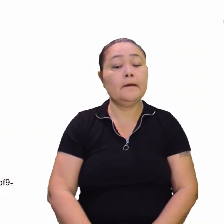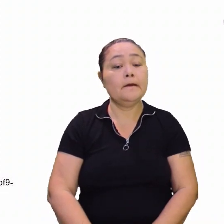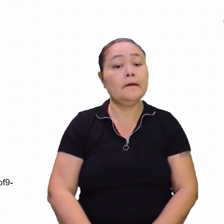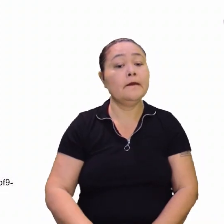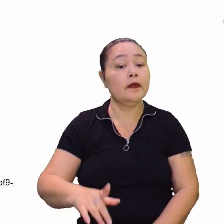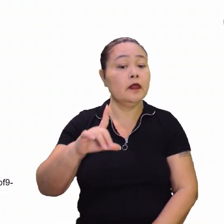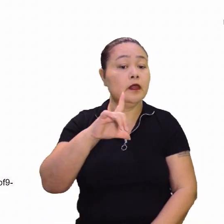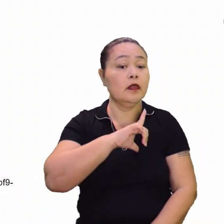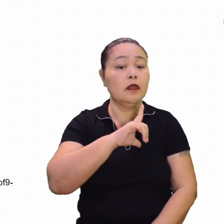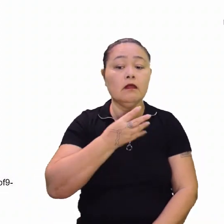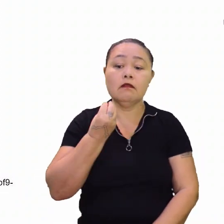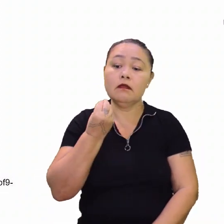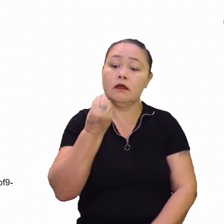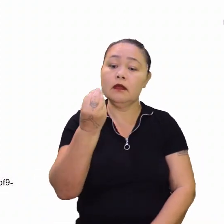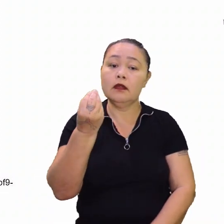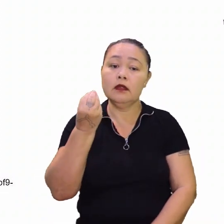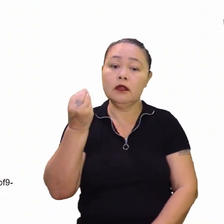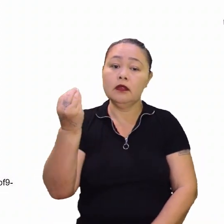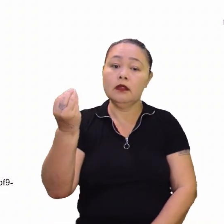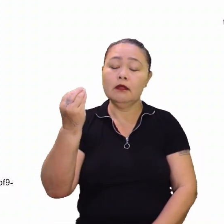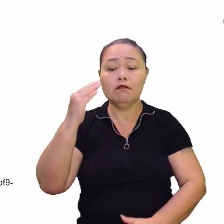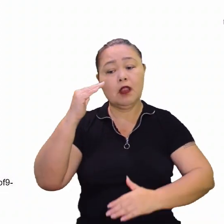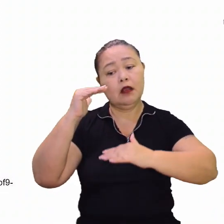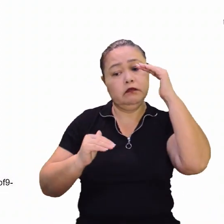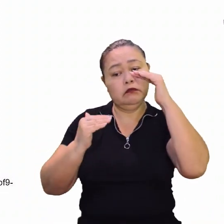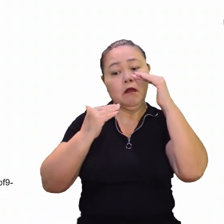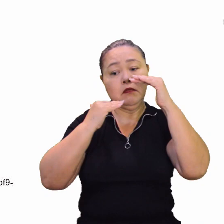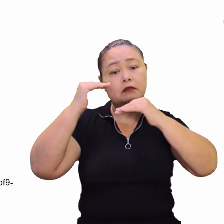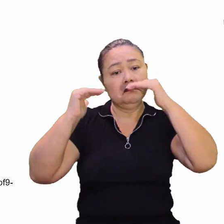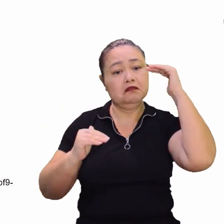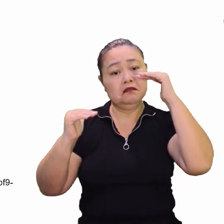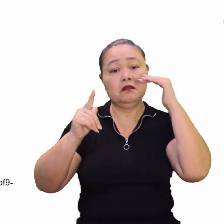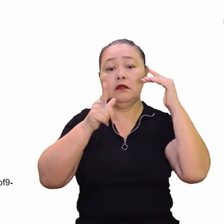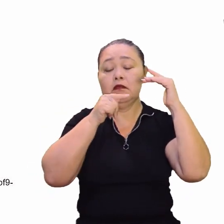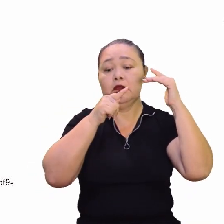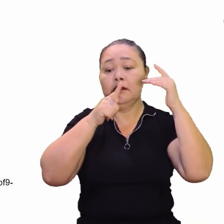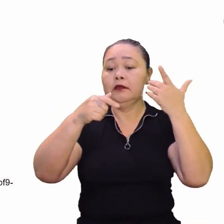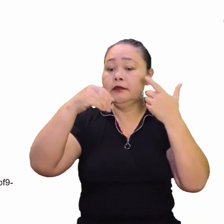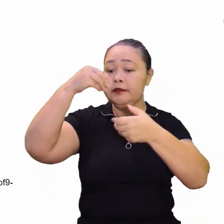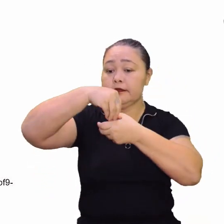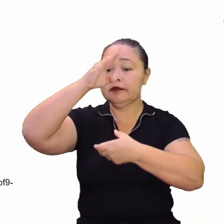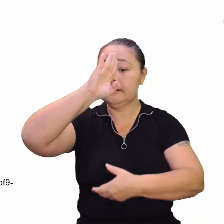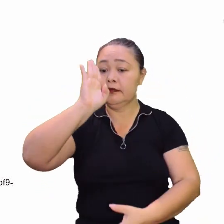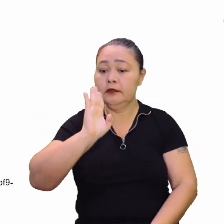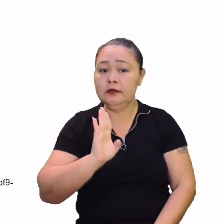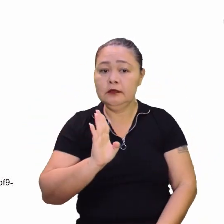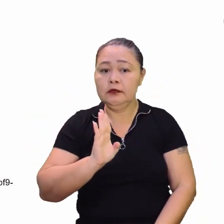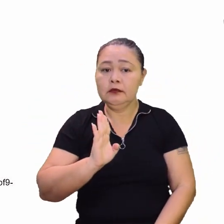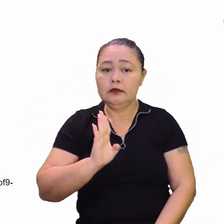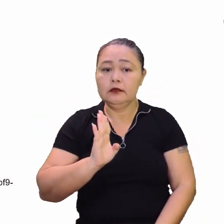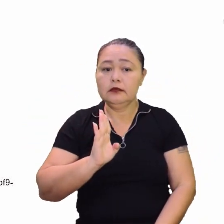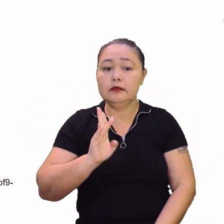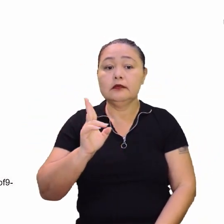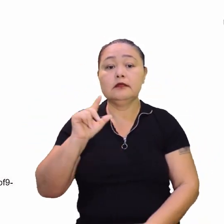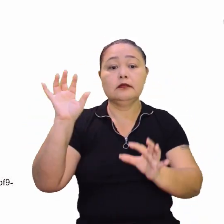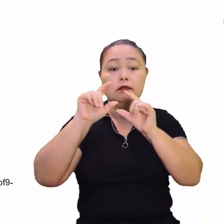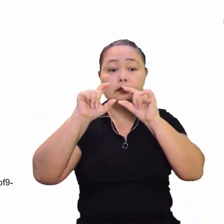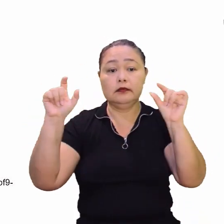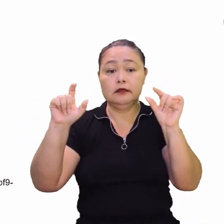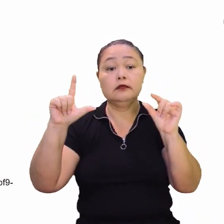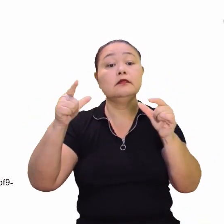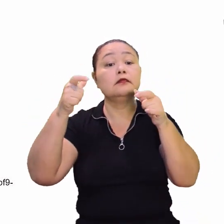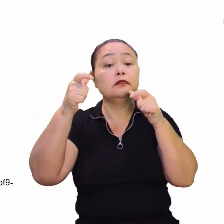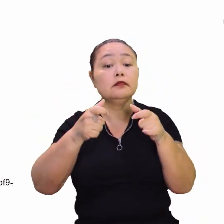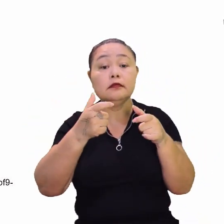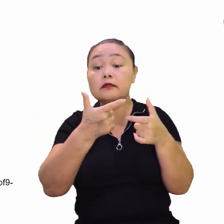Aí, nós temos aí a distribuição desproporcional de água no Brasil. Olha a frase, professor Jorge.